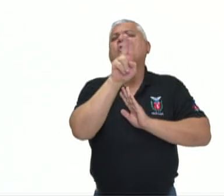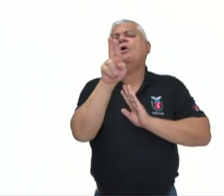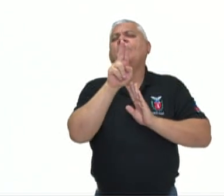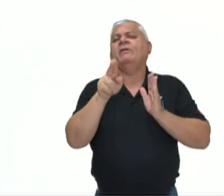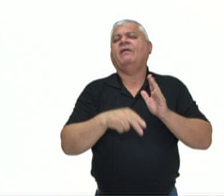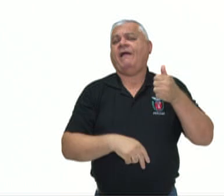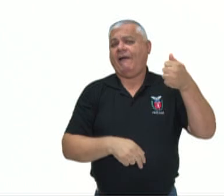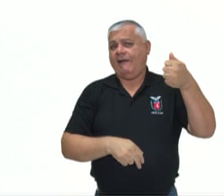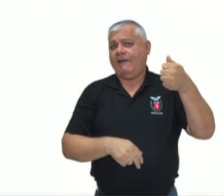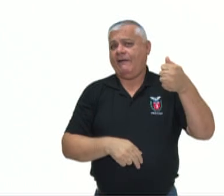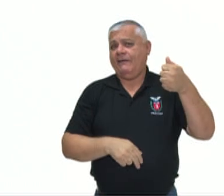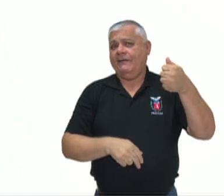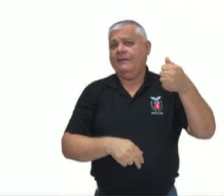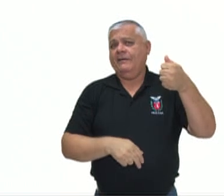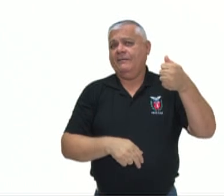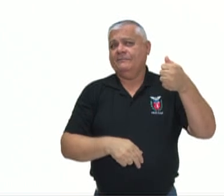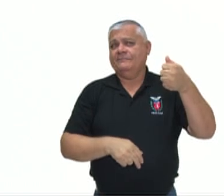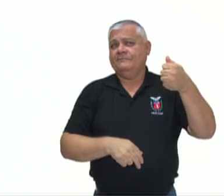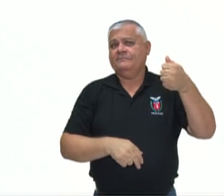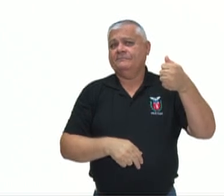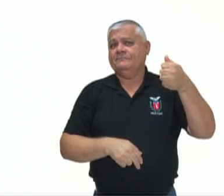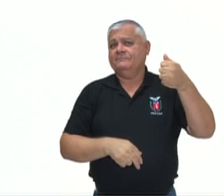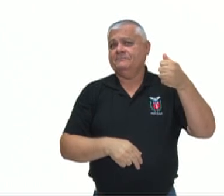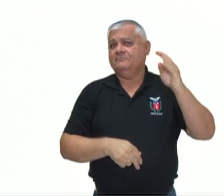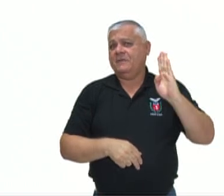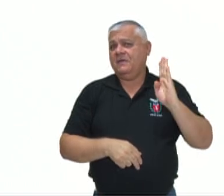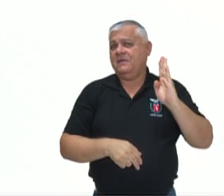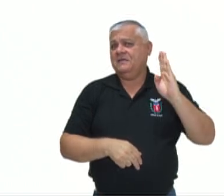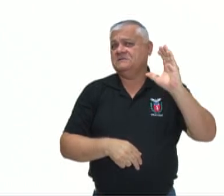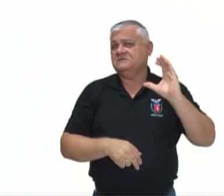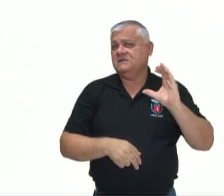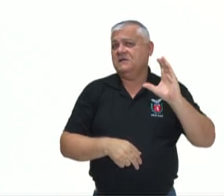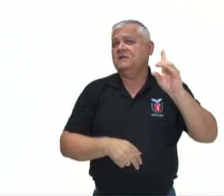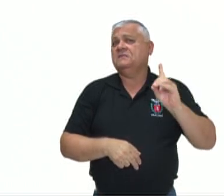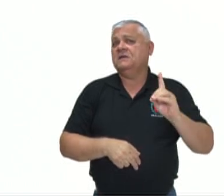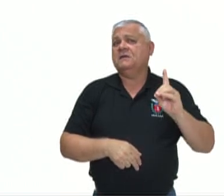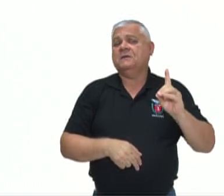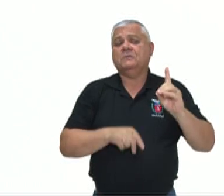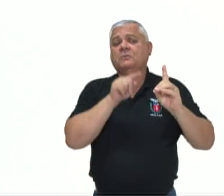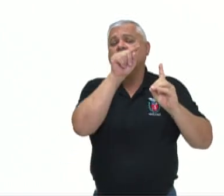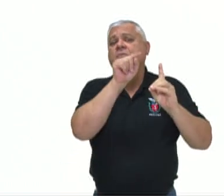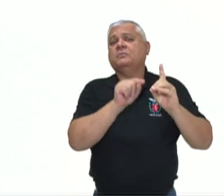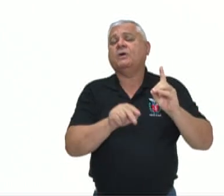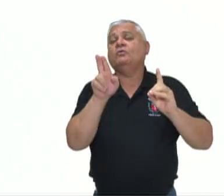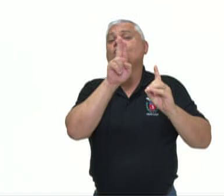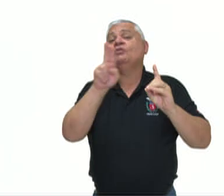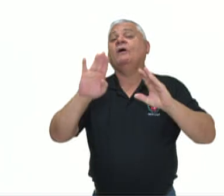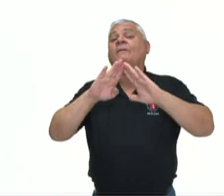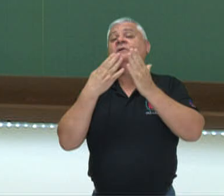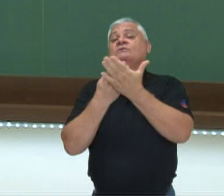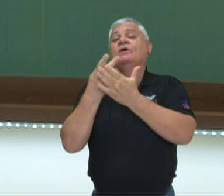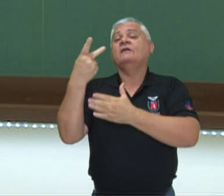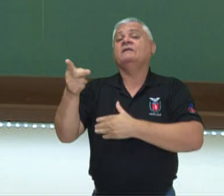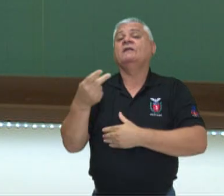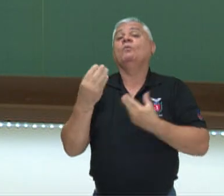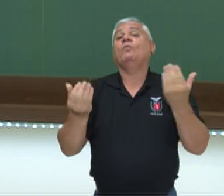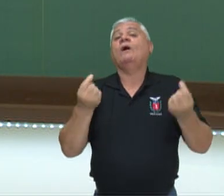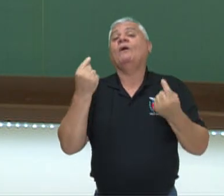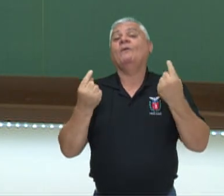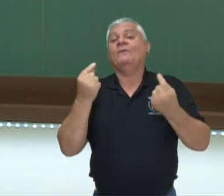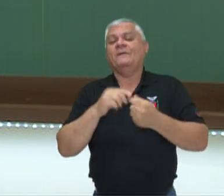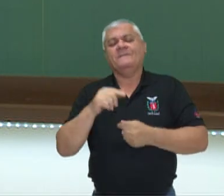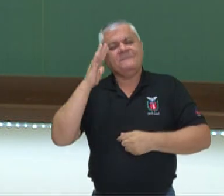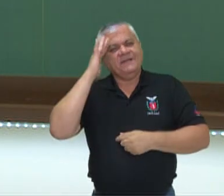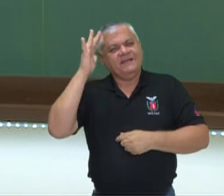Academia, B, Liceu, C, Templo de Delfos ou D, Escola de Geometria de Atenas. Pensem